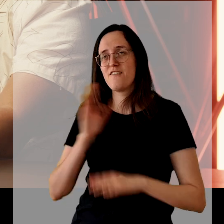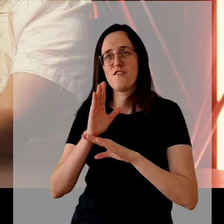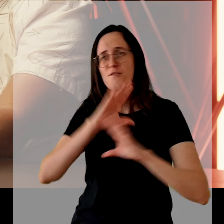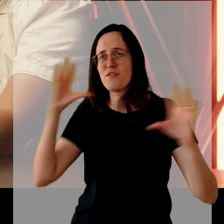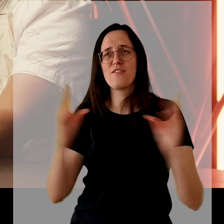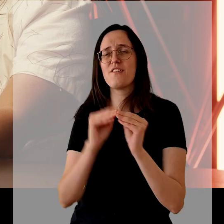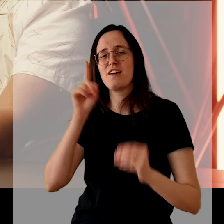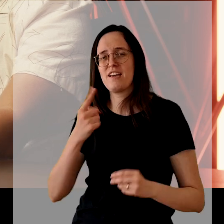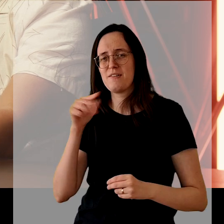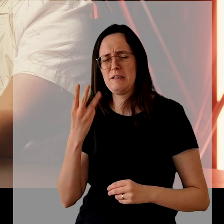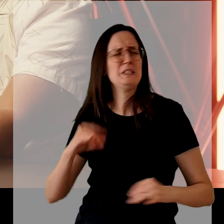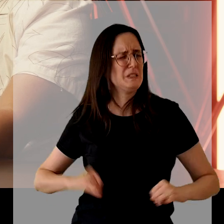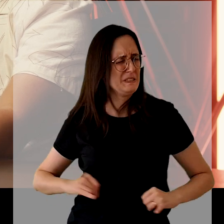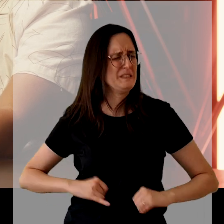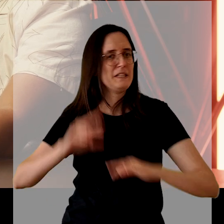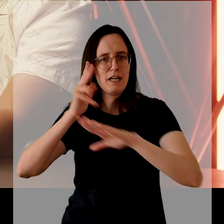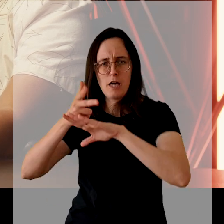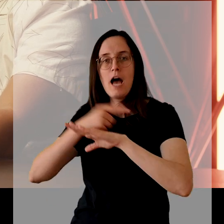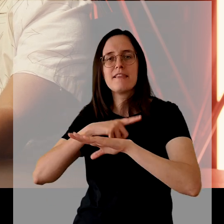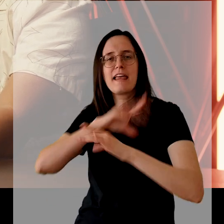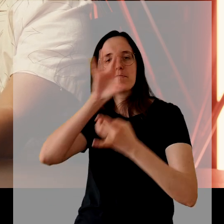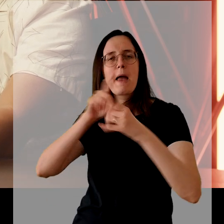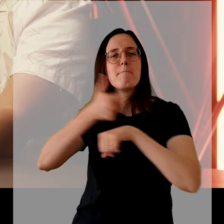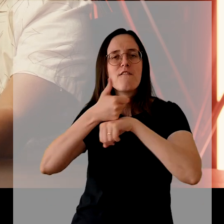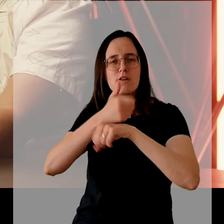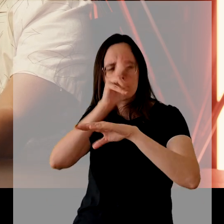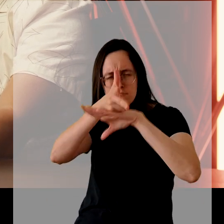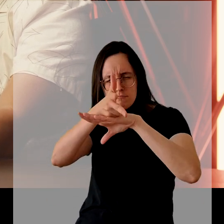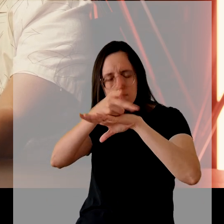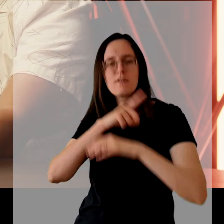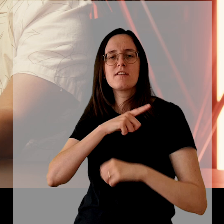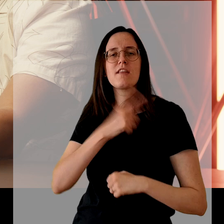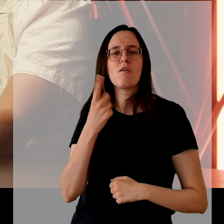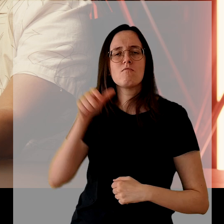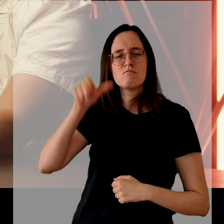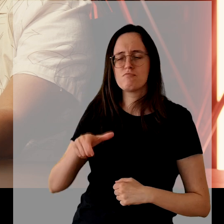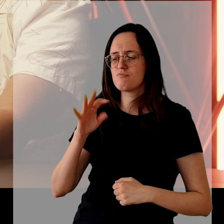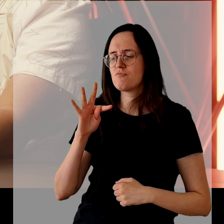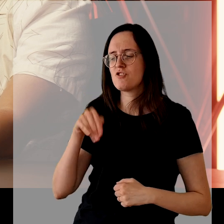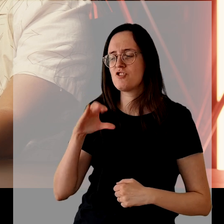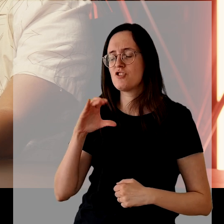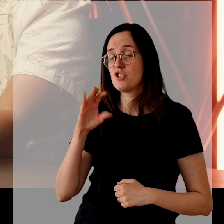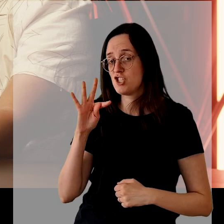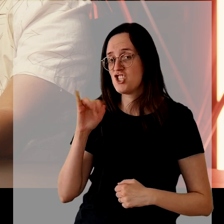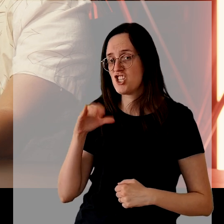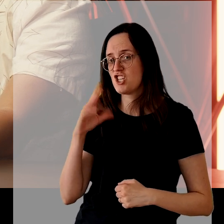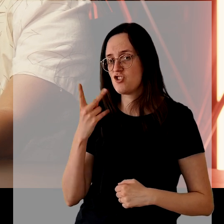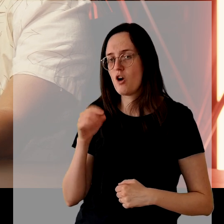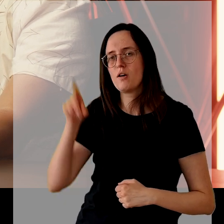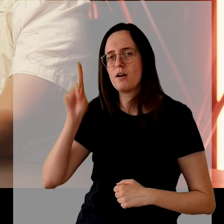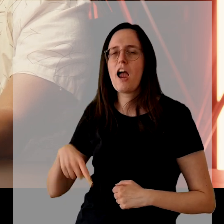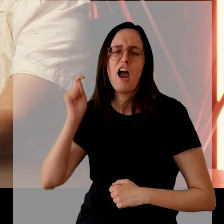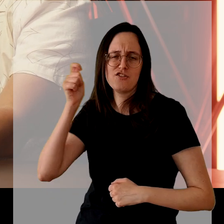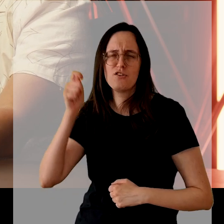Tipo, o filme inteiro foi feito em 1.3. Sofreu, então. O foquista sofreu. O foquista é um gênio. Tintio Velasco é um foquista argentino que é